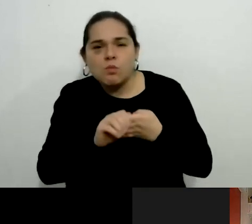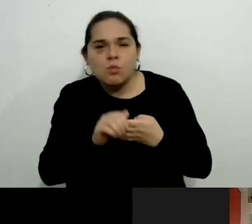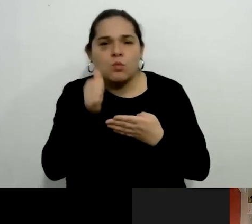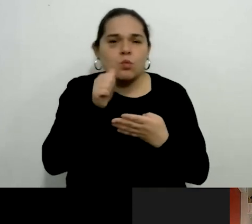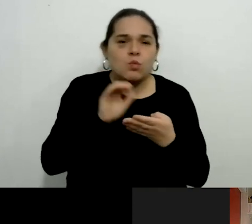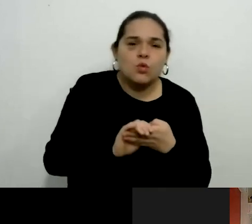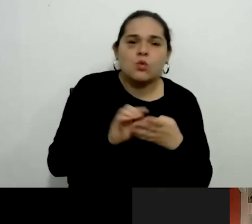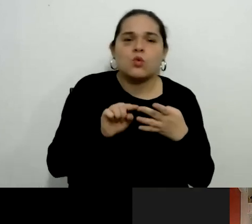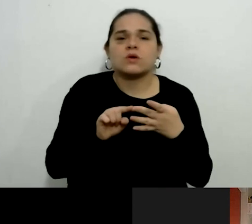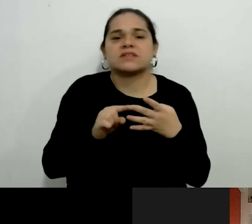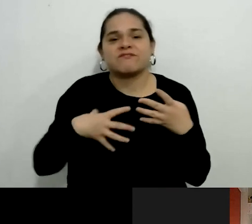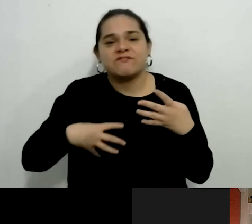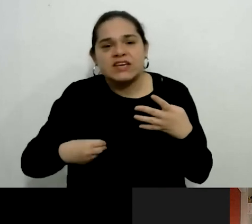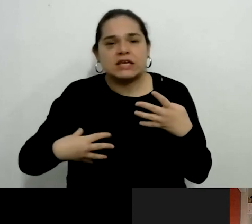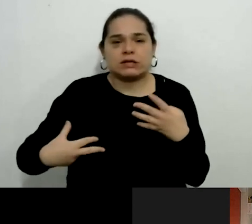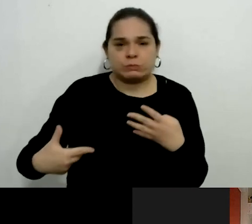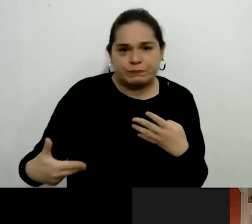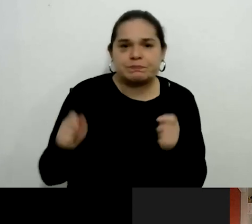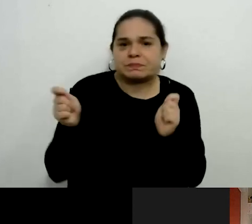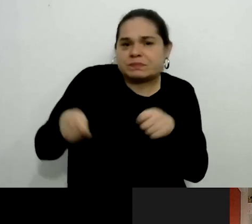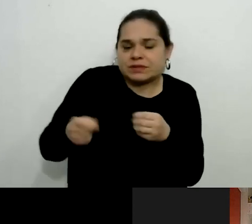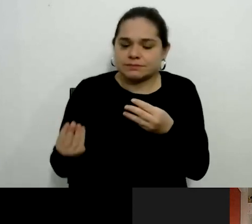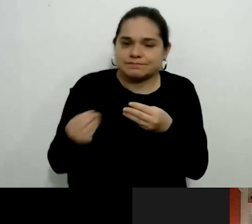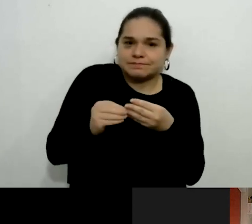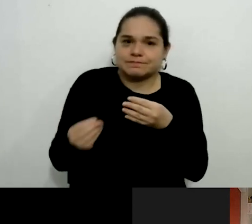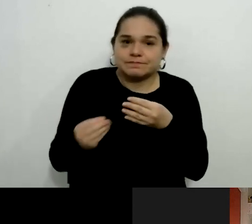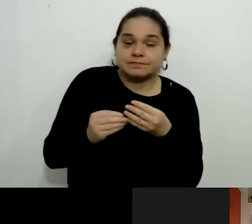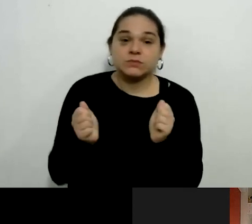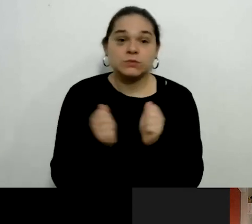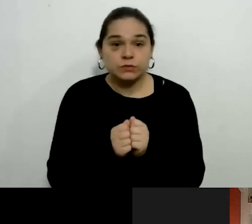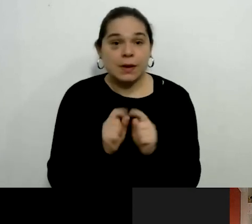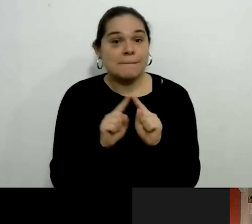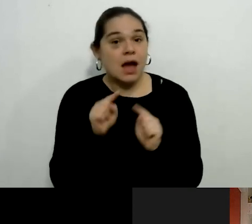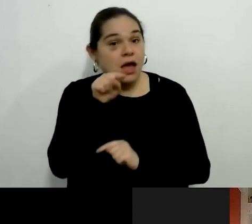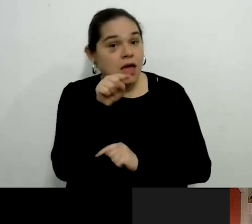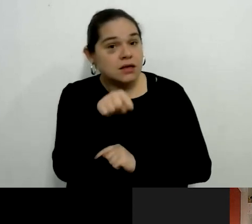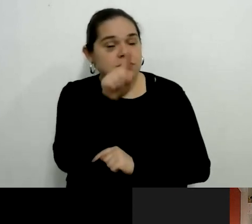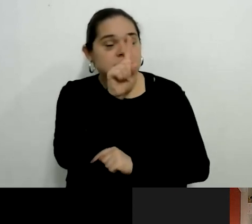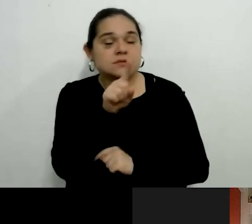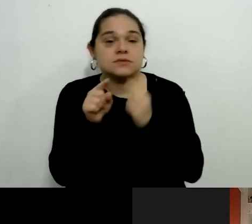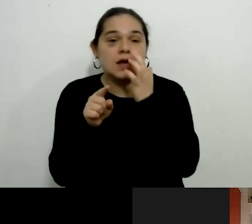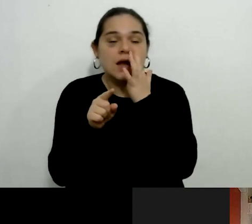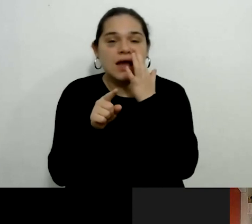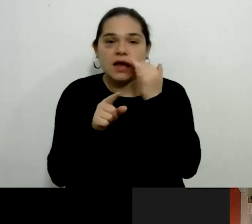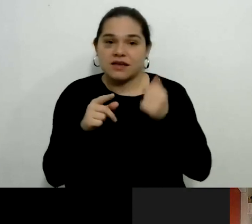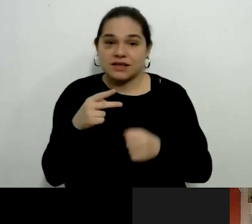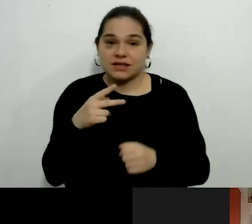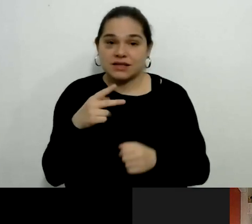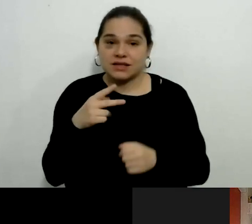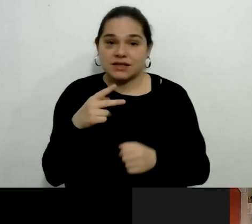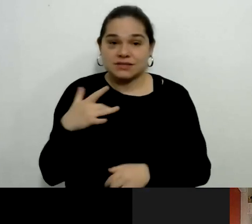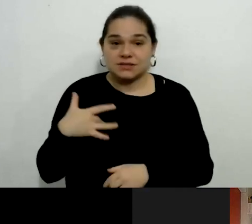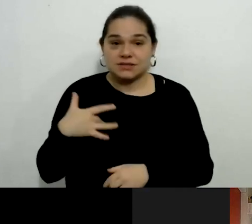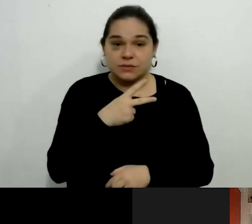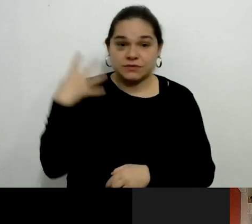as consultas de telemedicina, elas são agendadas ou, às vezes, têm mais